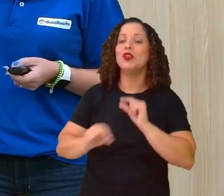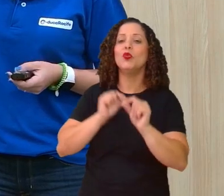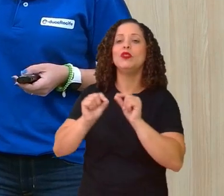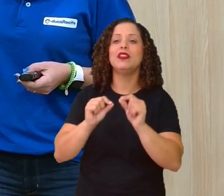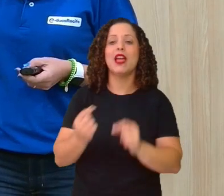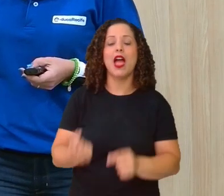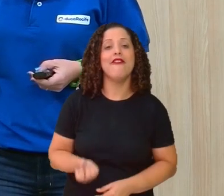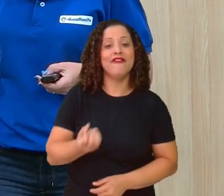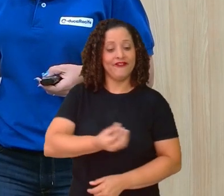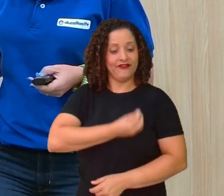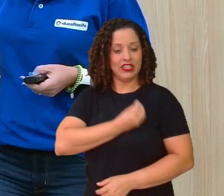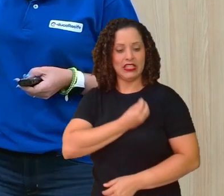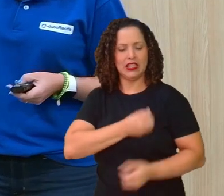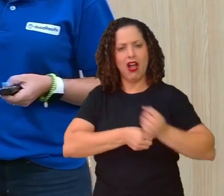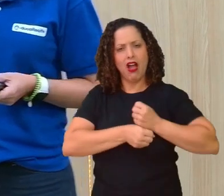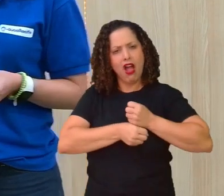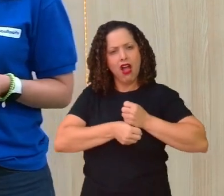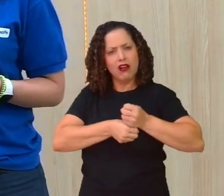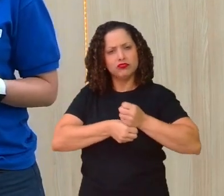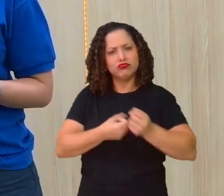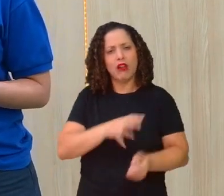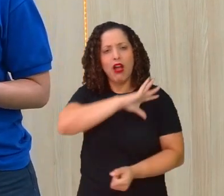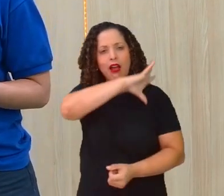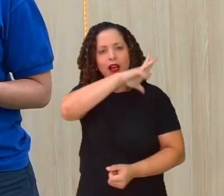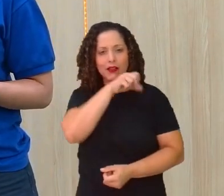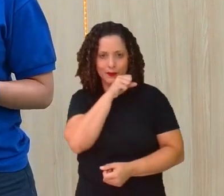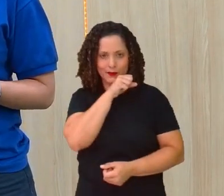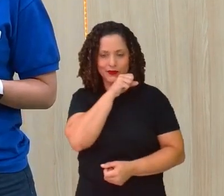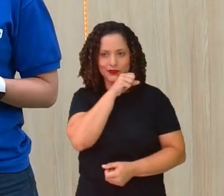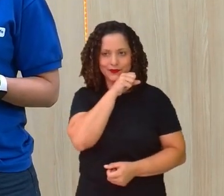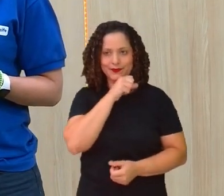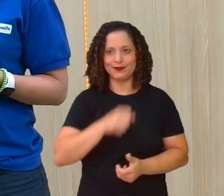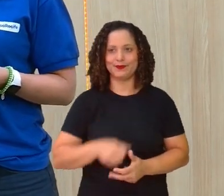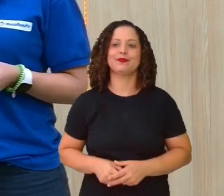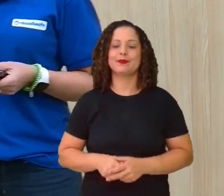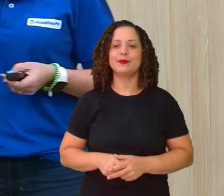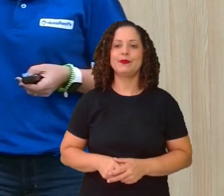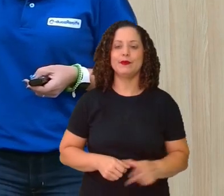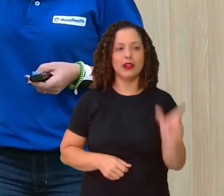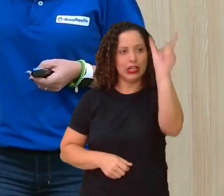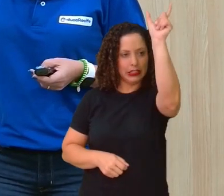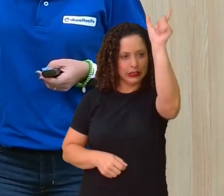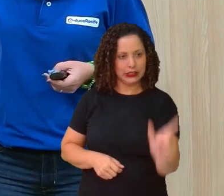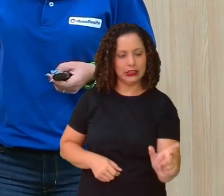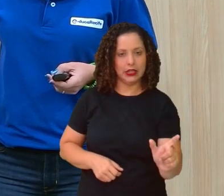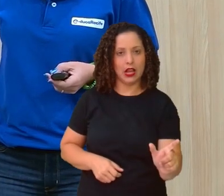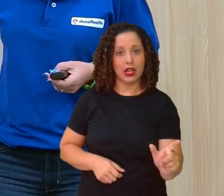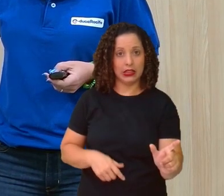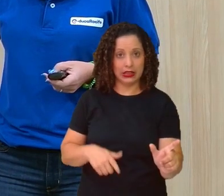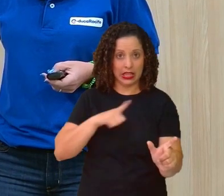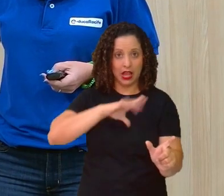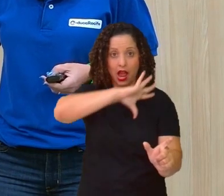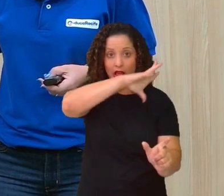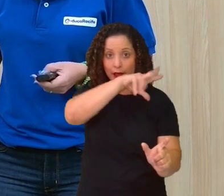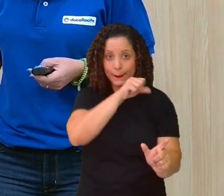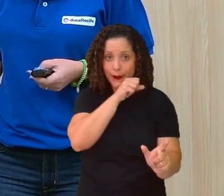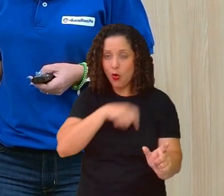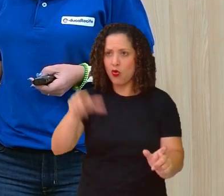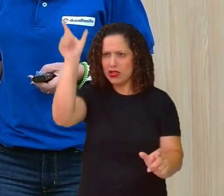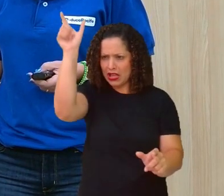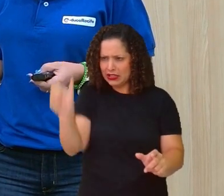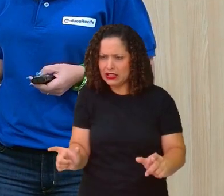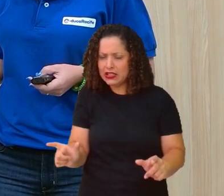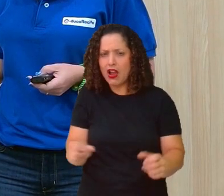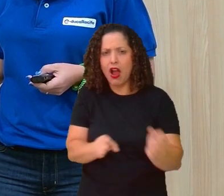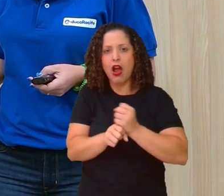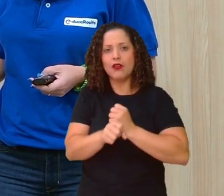vida de alguns mamíferos. Então, na primeira coluna eu tenho os mamíferos e na segunda o tempo de vida de